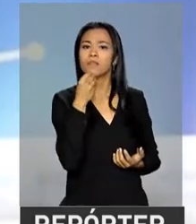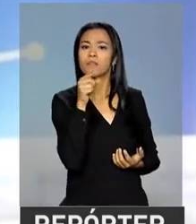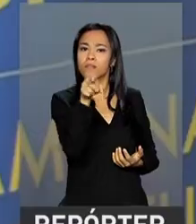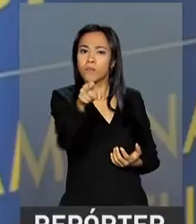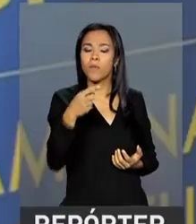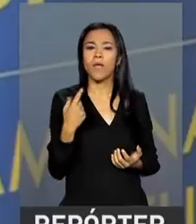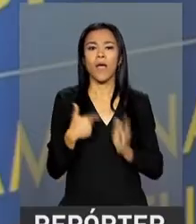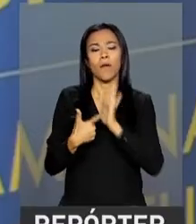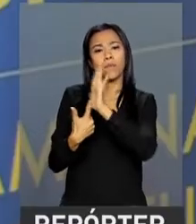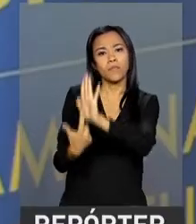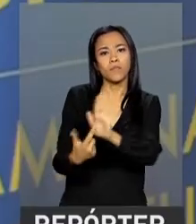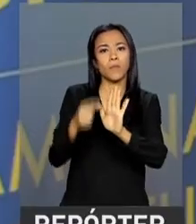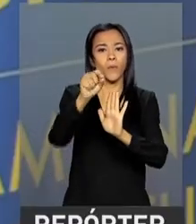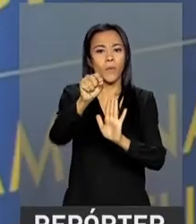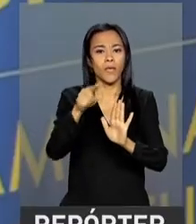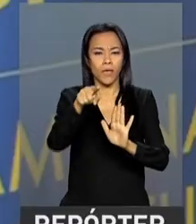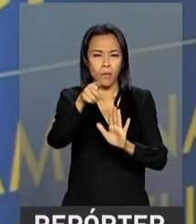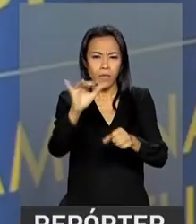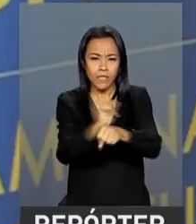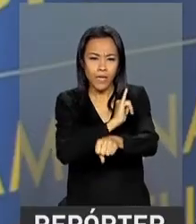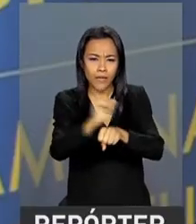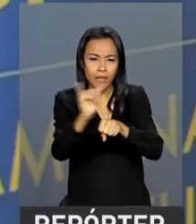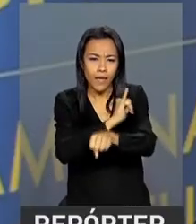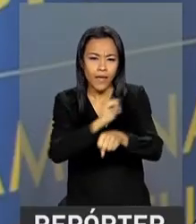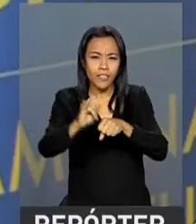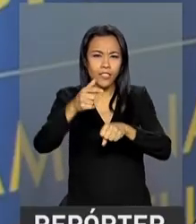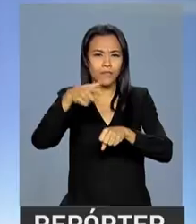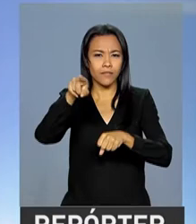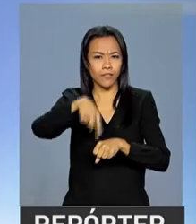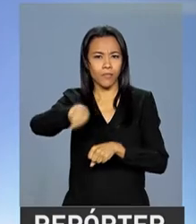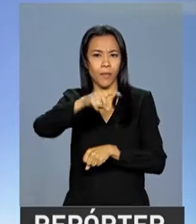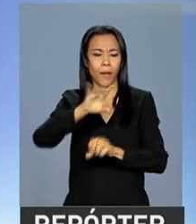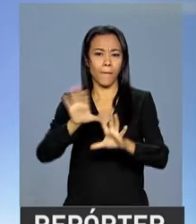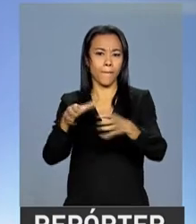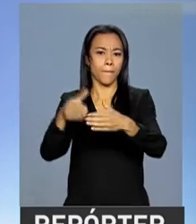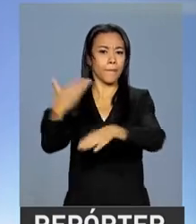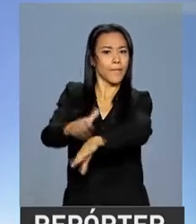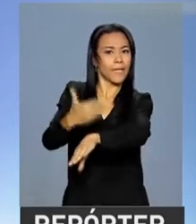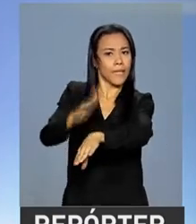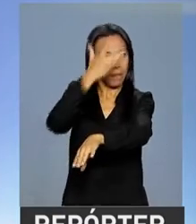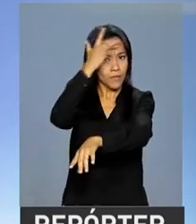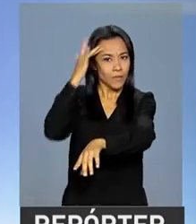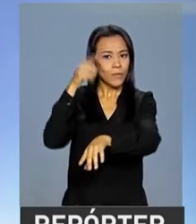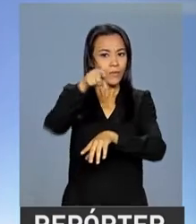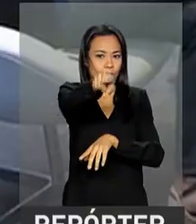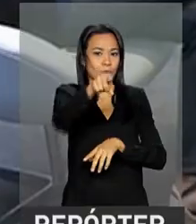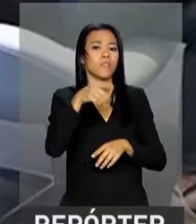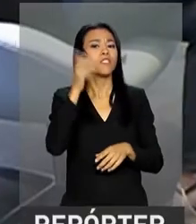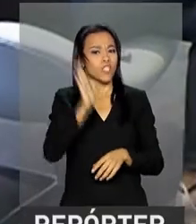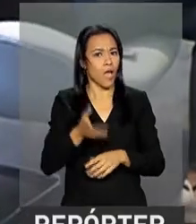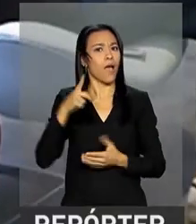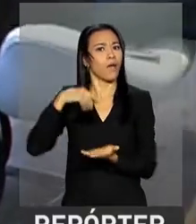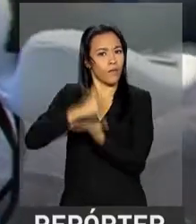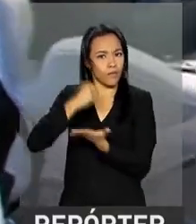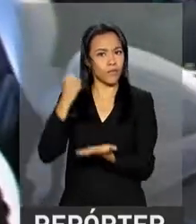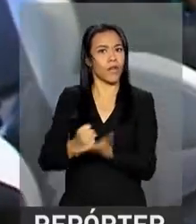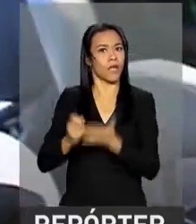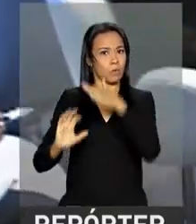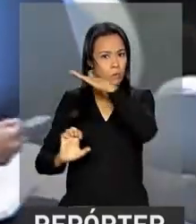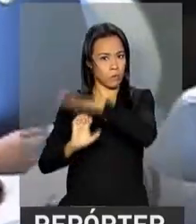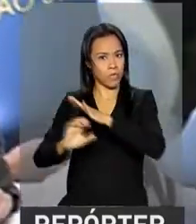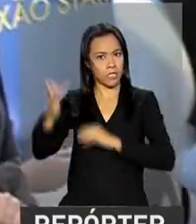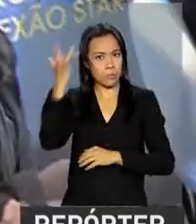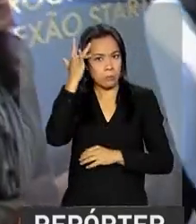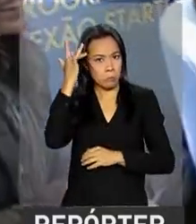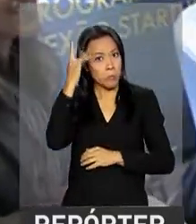ferramenta de realidade virtual para treinamento de profissionais a estatal criada por ele já tem contratos com grandes empresas e quer